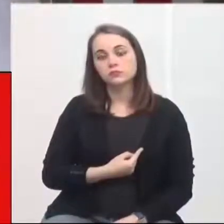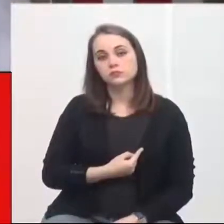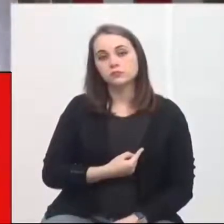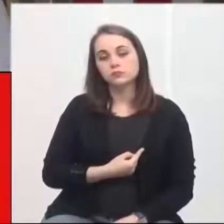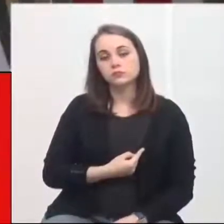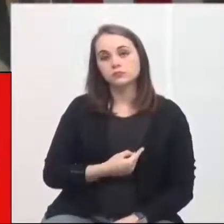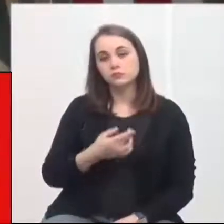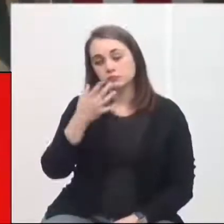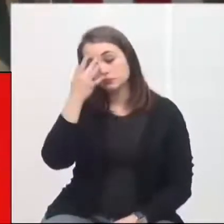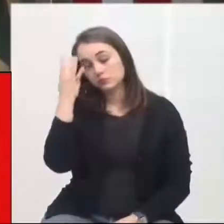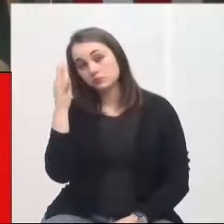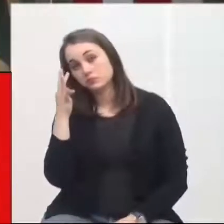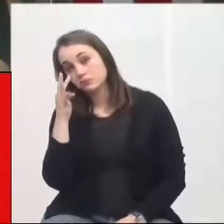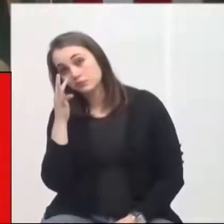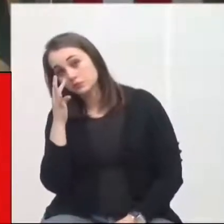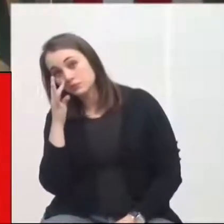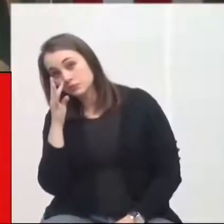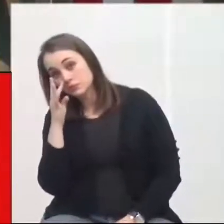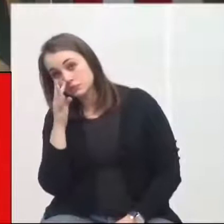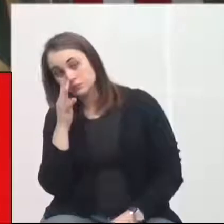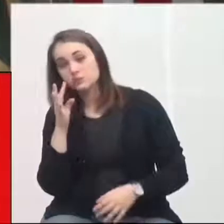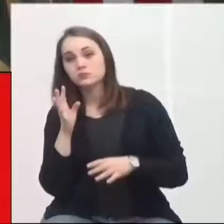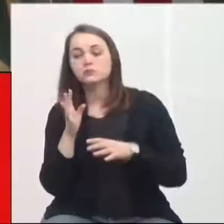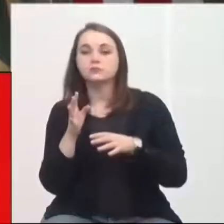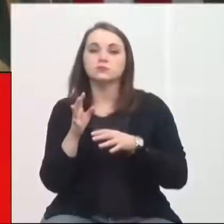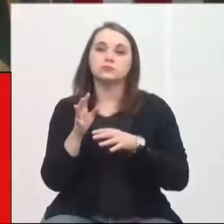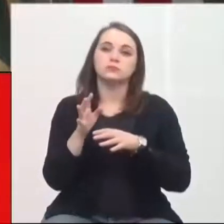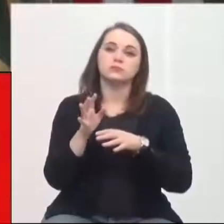que nos acompanham também através das redes sociais.